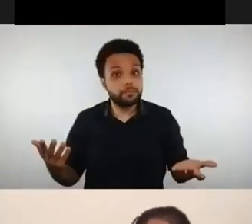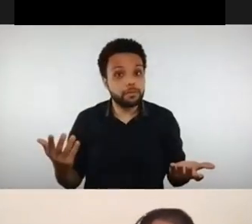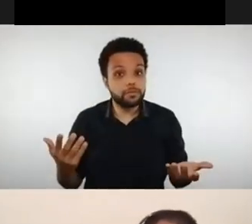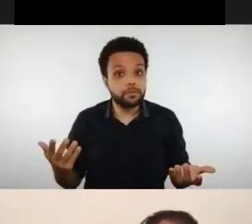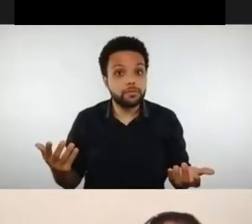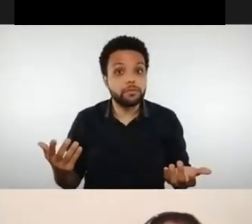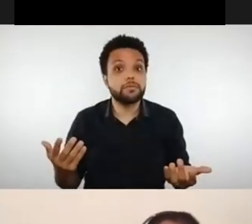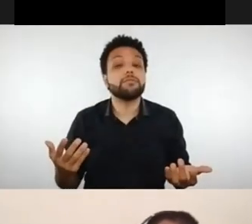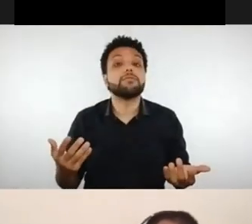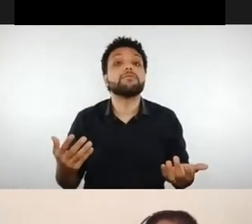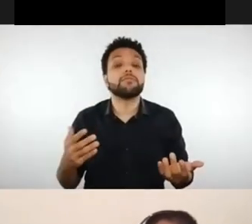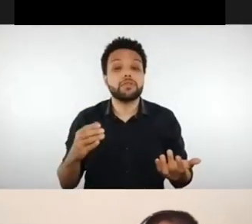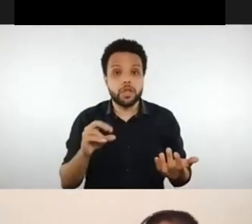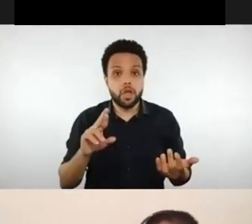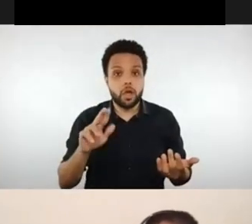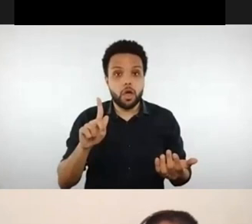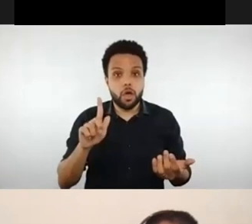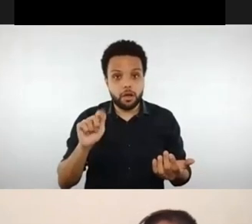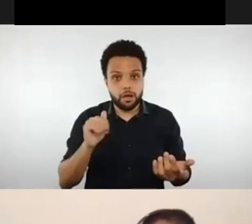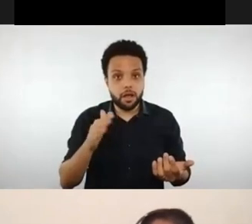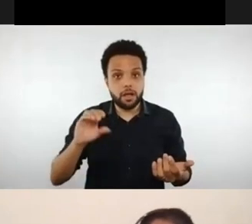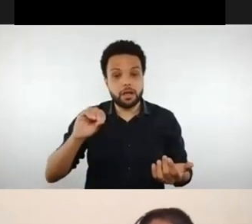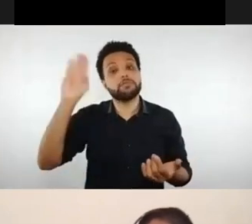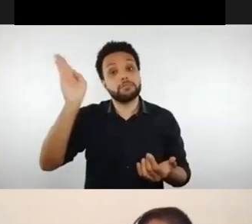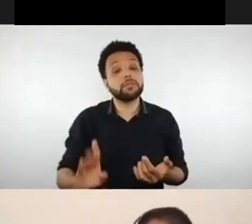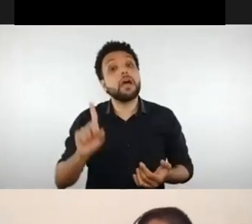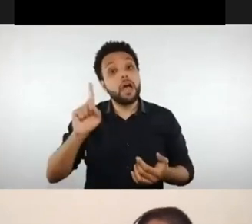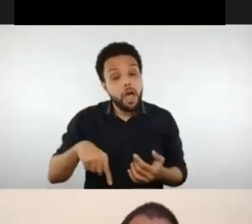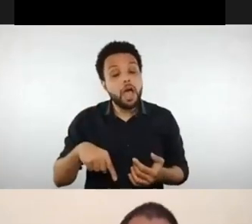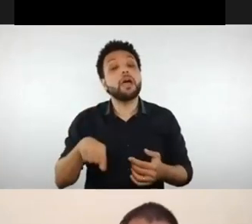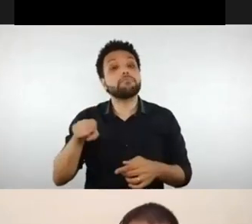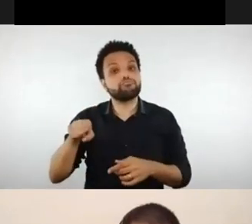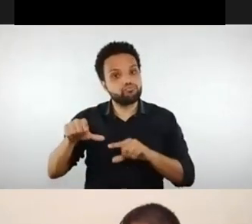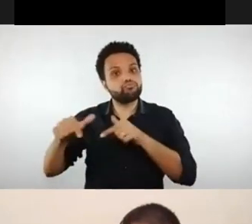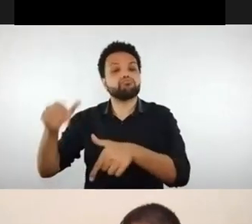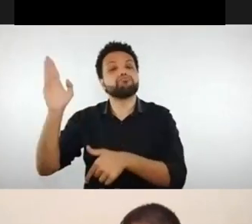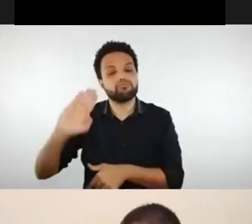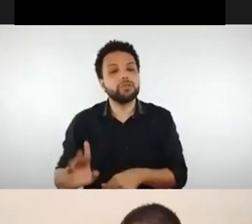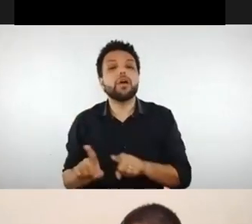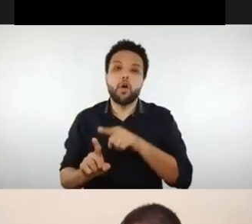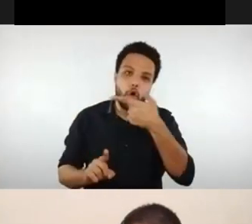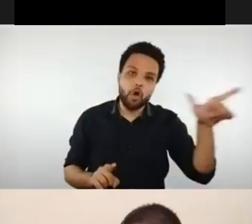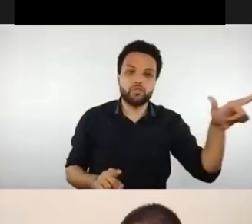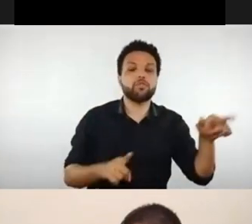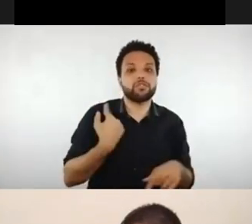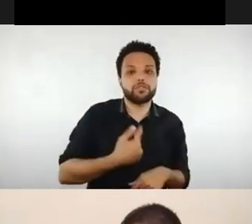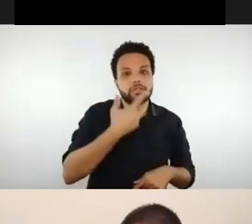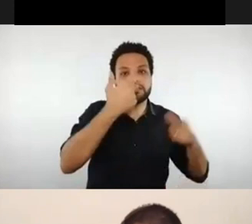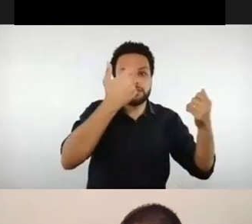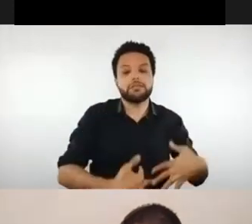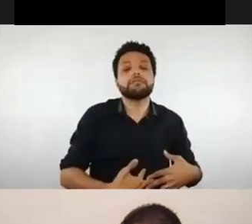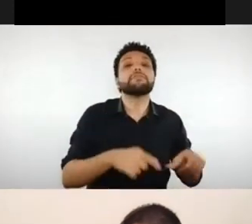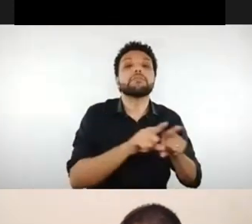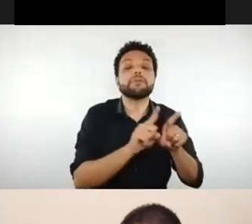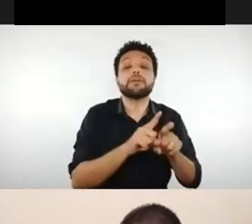de obras brasileiras. E o outro, esse é um movimento. E o outro movimento é o que o Fernando estava falando também, que a gente nunca